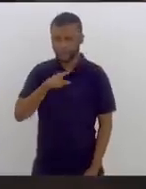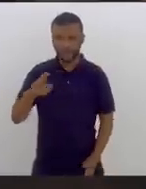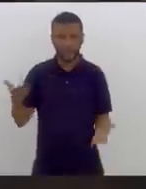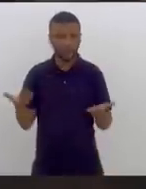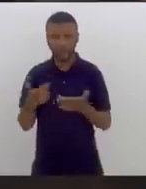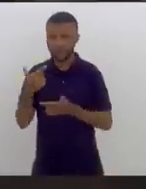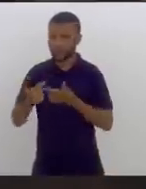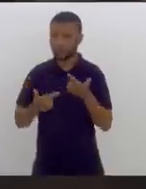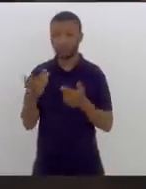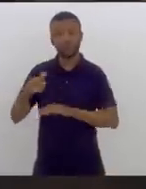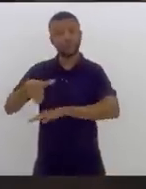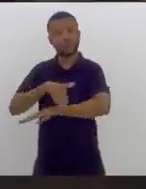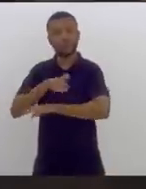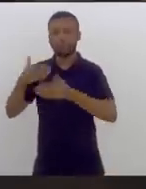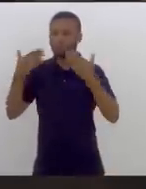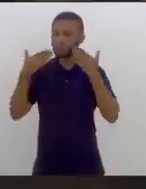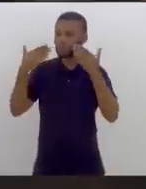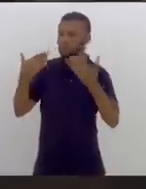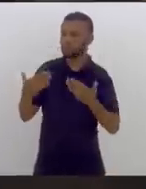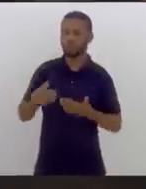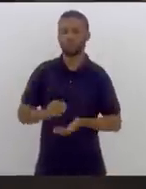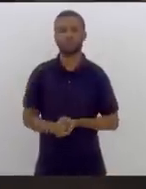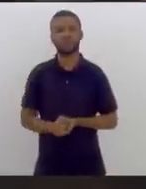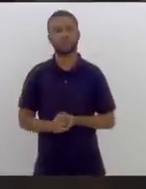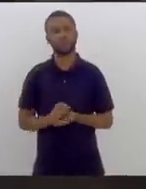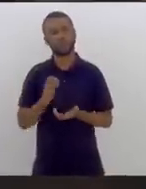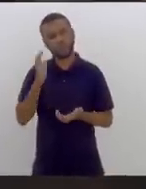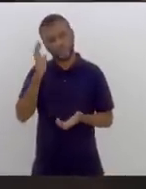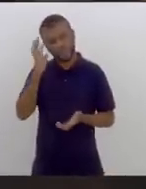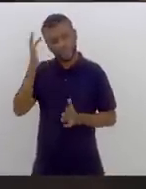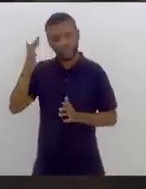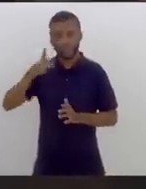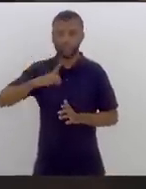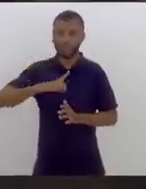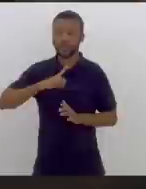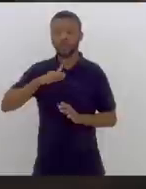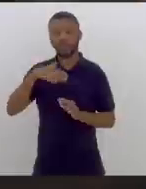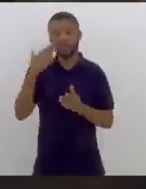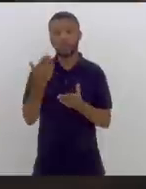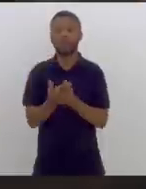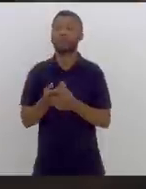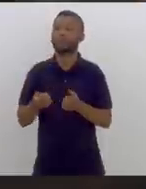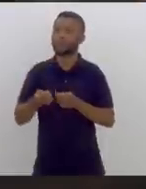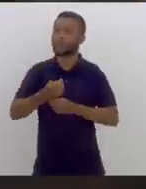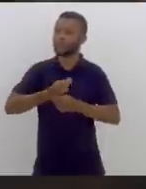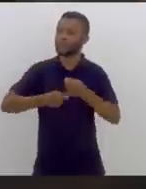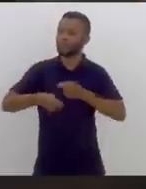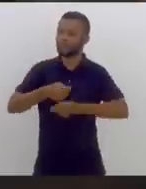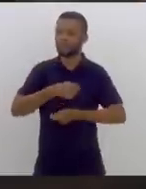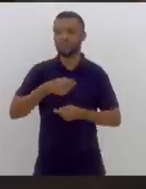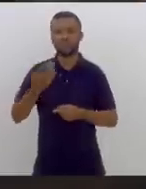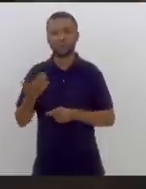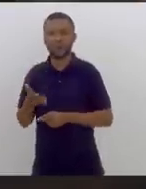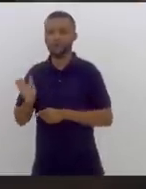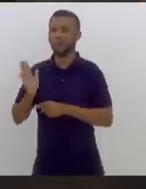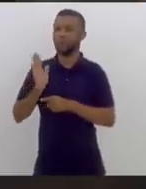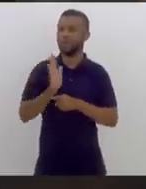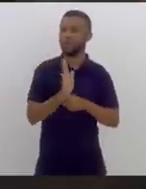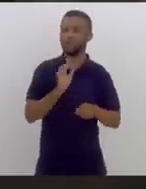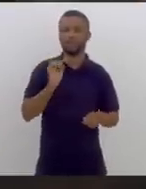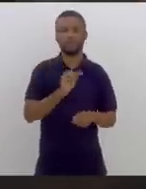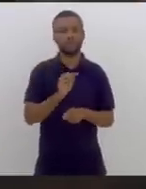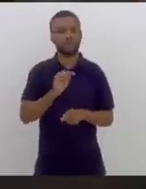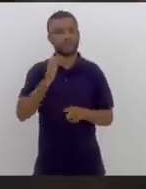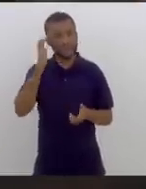agora e se a decisão deixar sobre estado os processos administrativos não ajudou nas exclusões